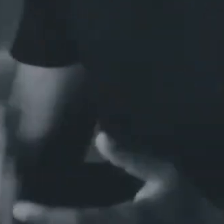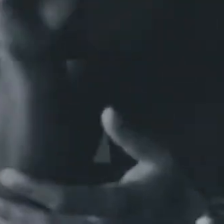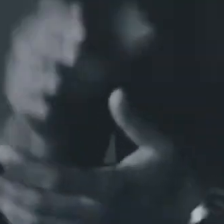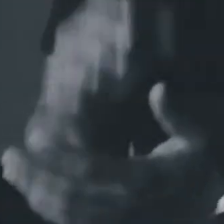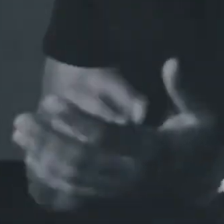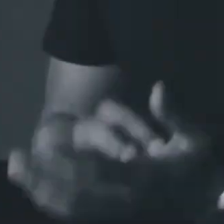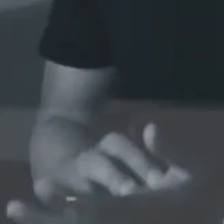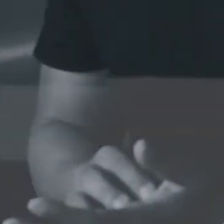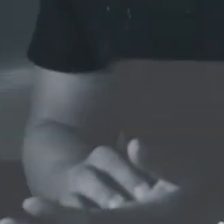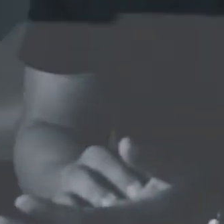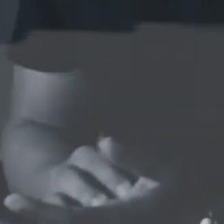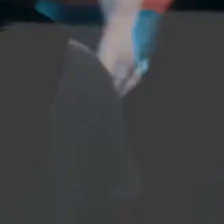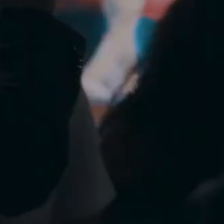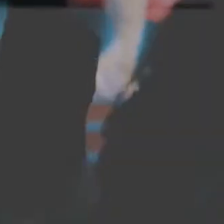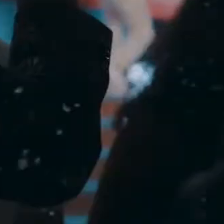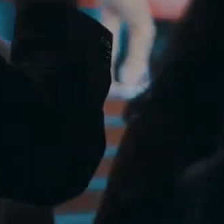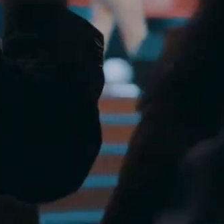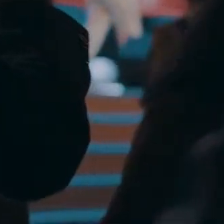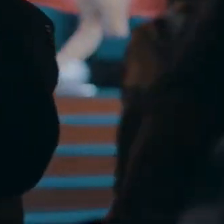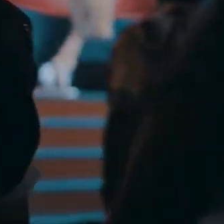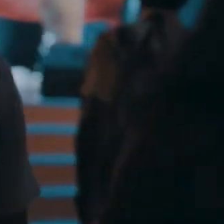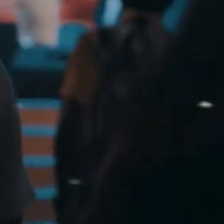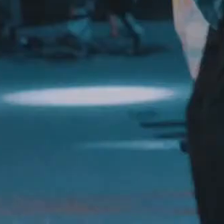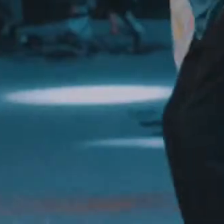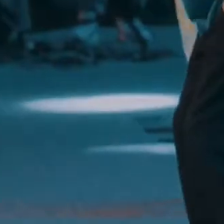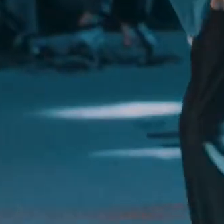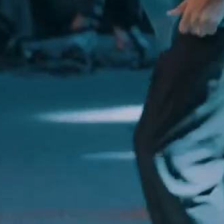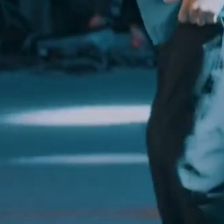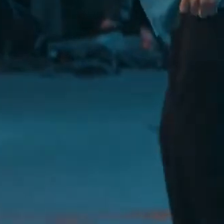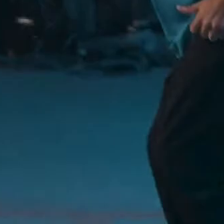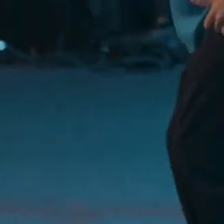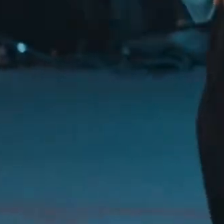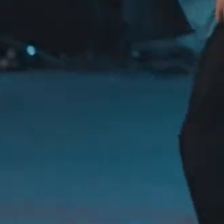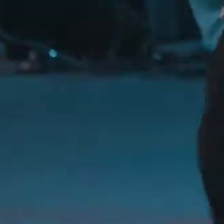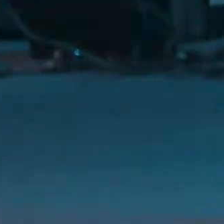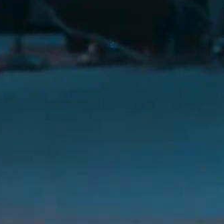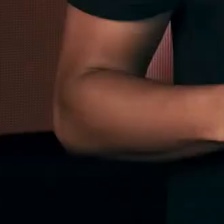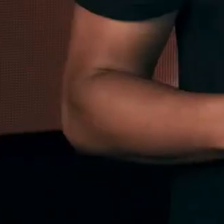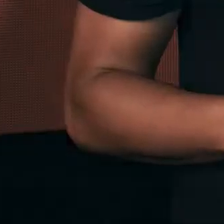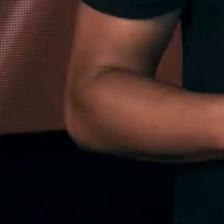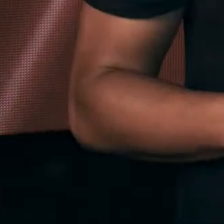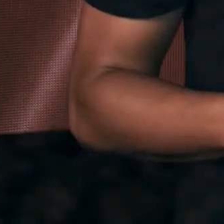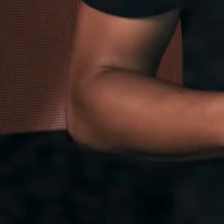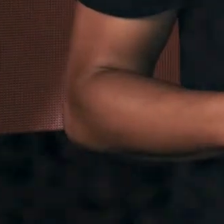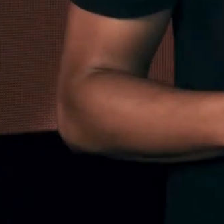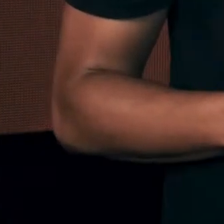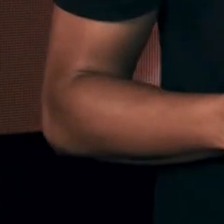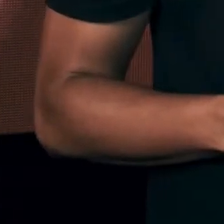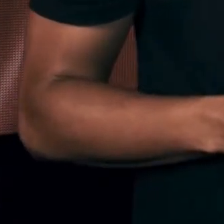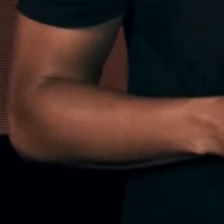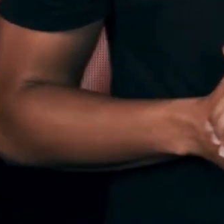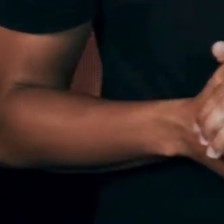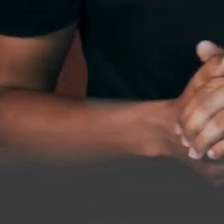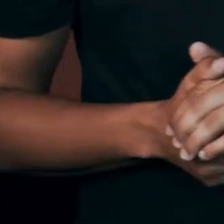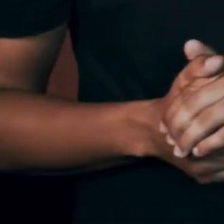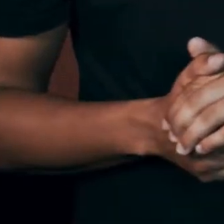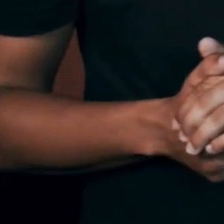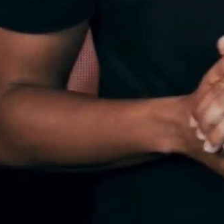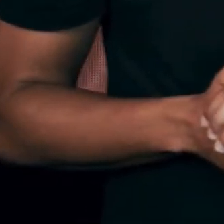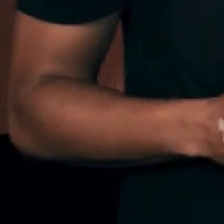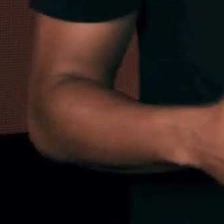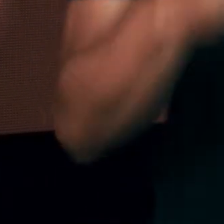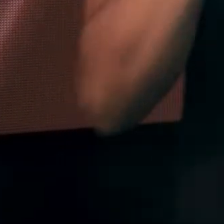mês nós temos o Strong, que é o culto da nossa juventude junto com os nossos adolescentes. E ainda nós temos o E-Groups, que é a nossa